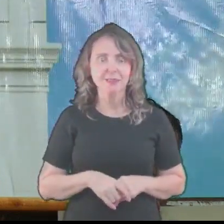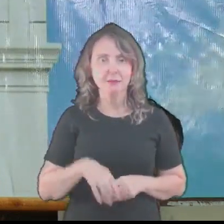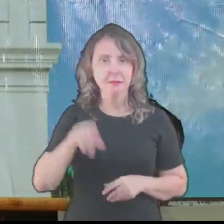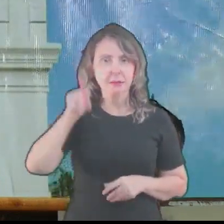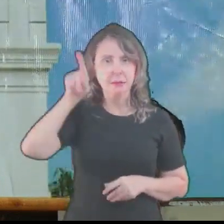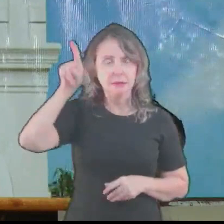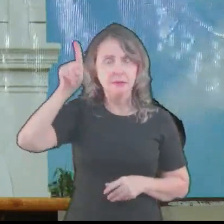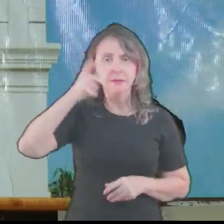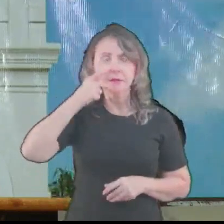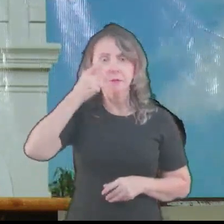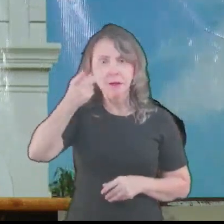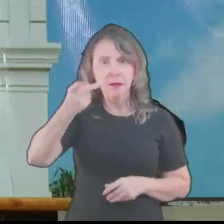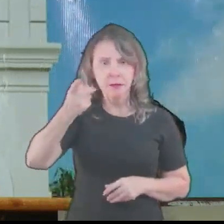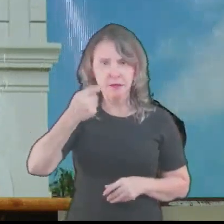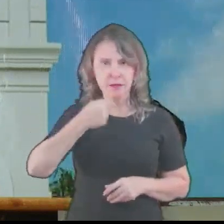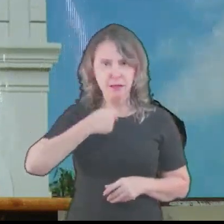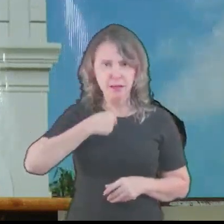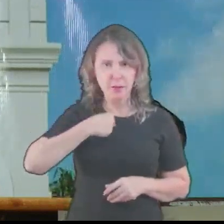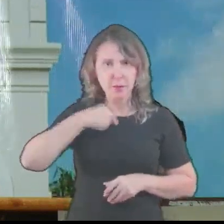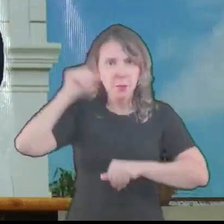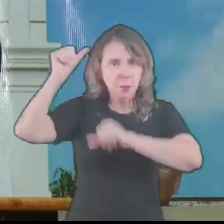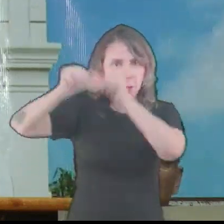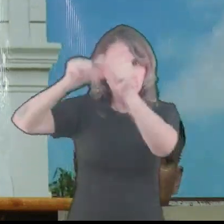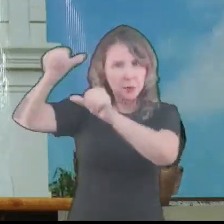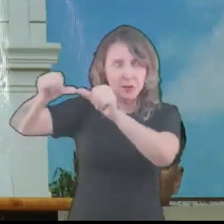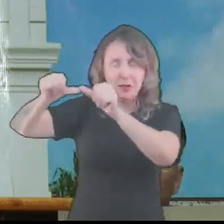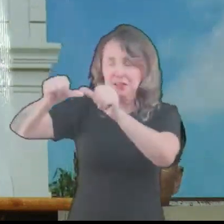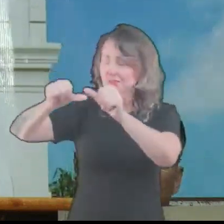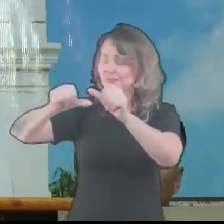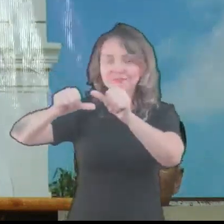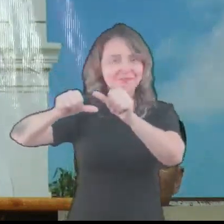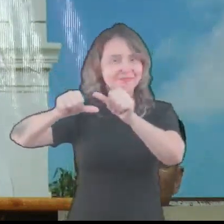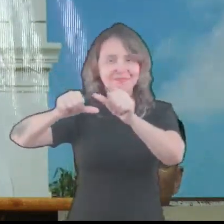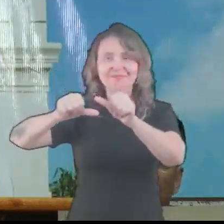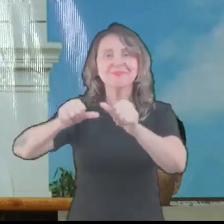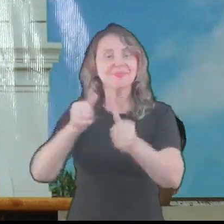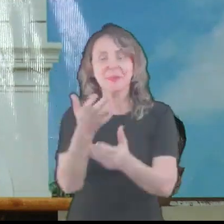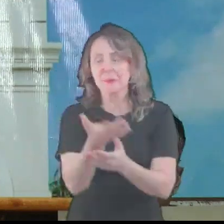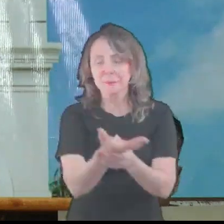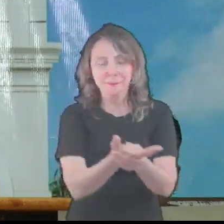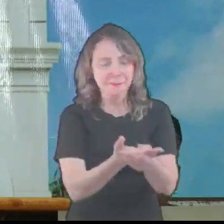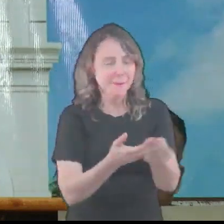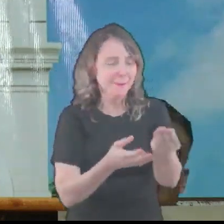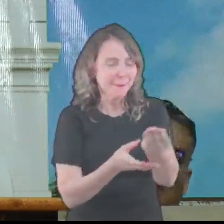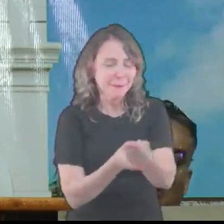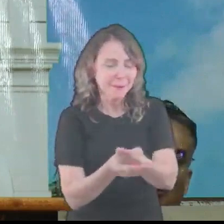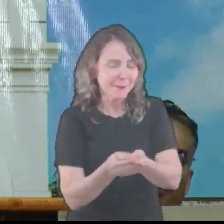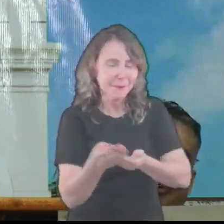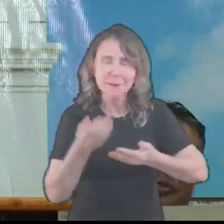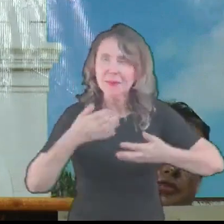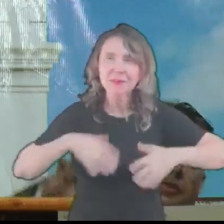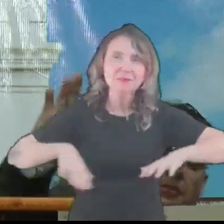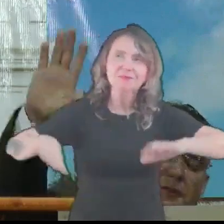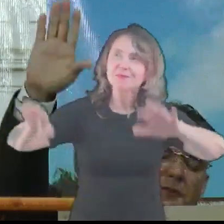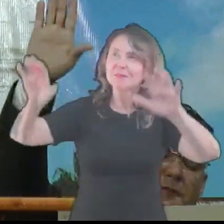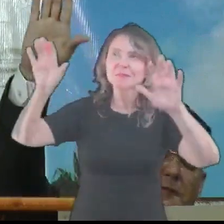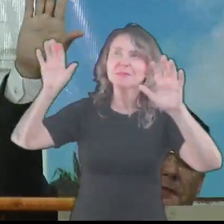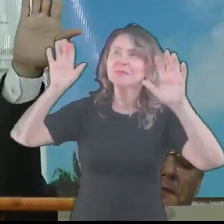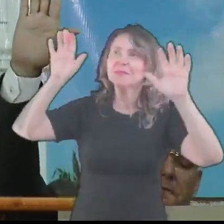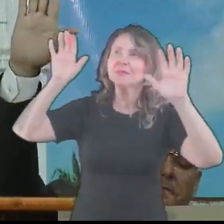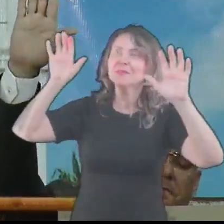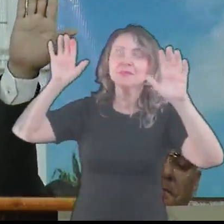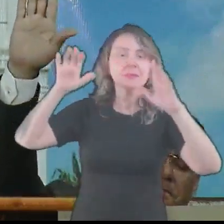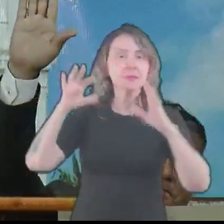vírgula daquilo que ele fala. Eu quero que você levante as suas mãos aqui nesta noite. Tudo que Deus